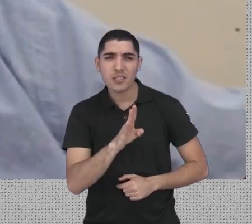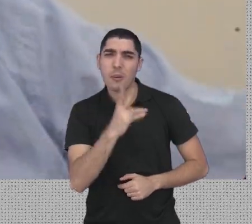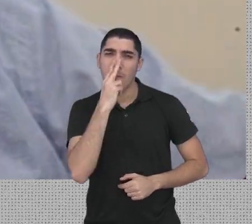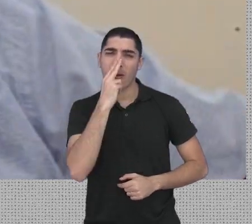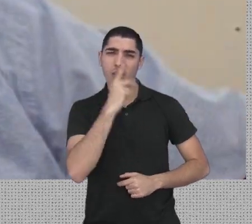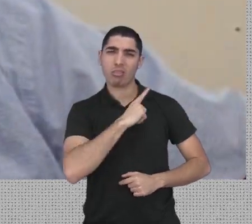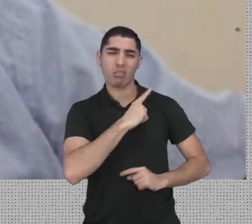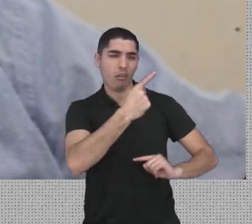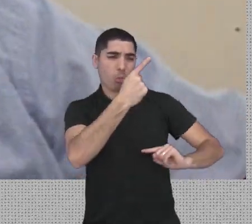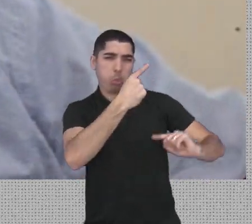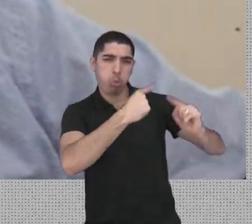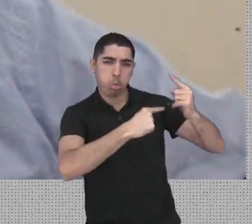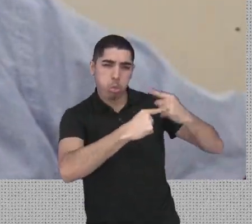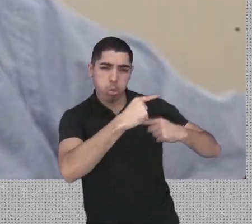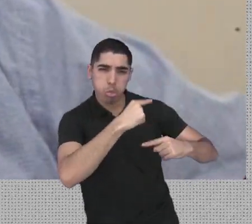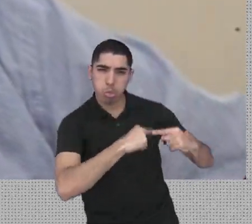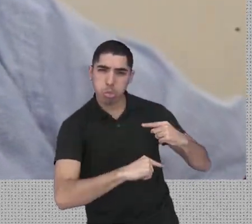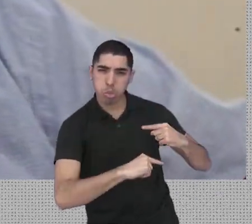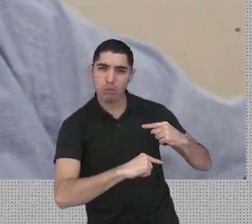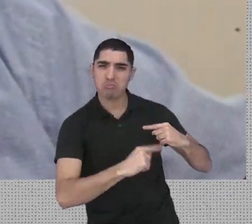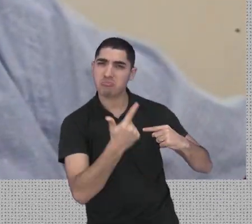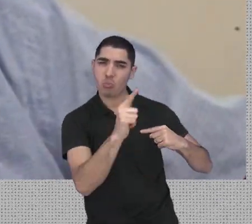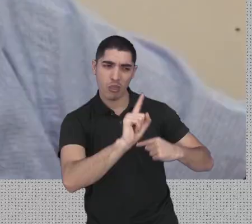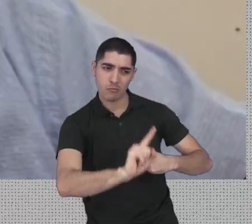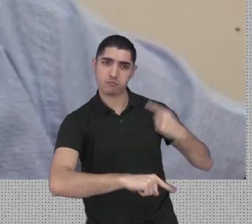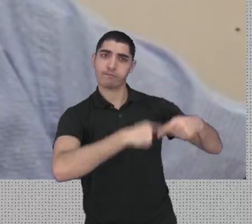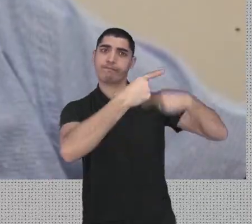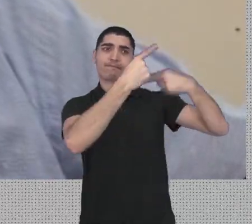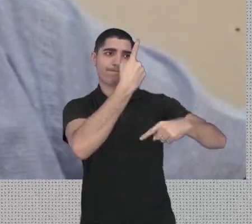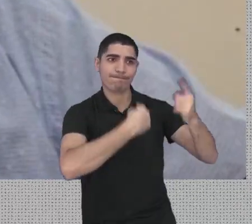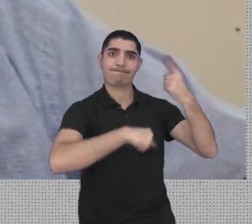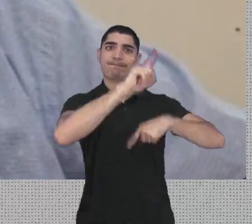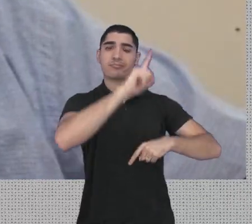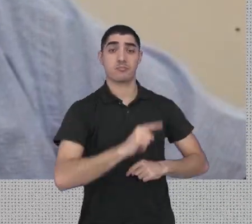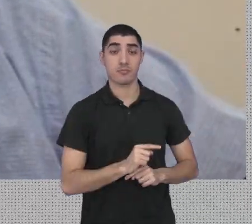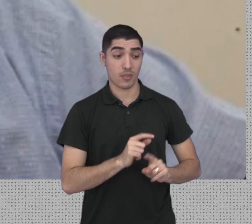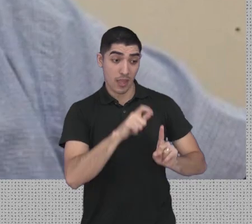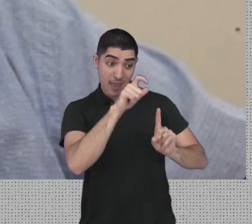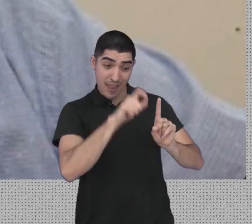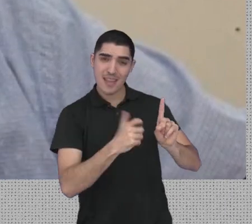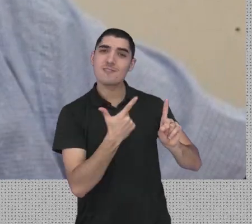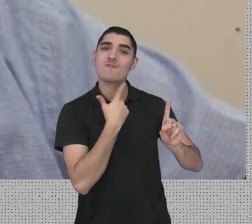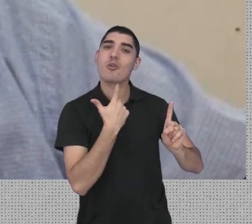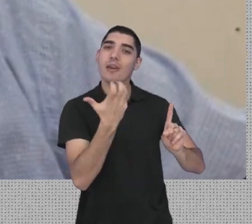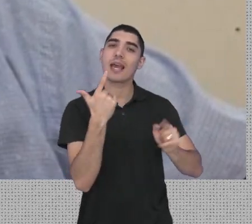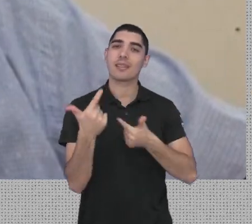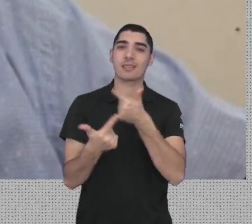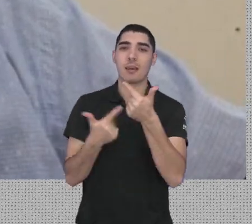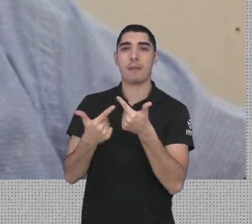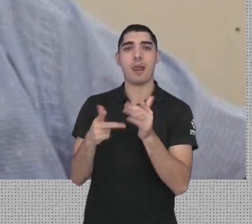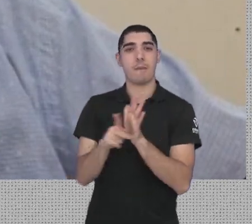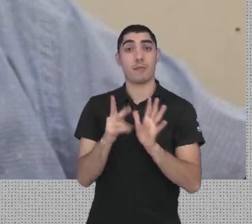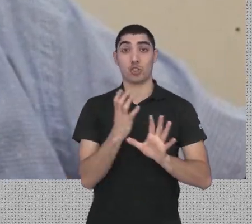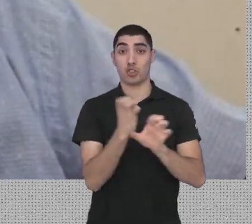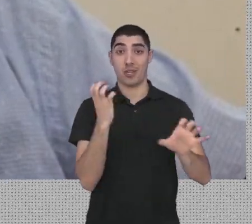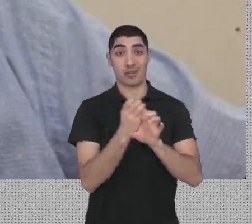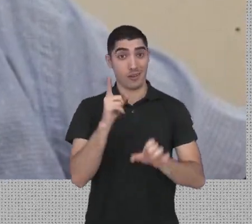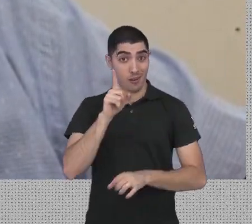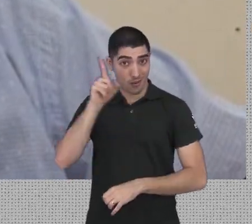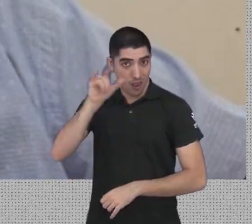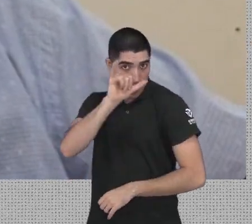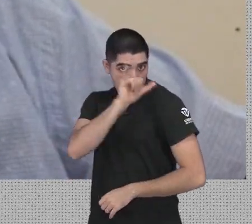retrógrado nas questões particularmente sociais. Ele queria muito ser engenheiro pela Escola Politécnica do Rio de